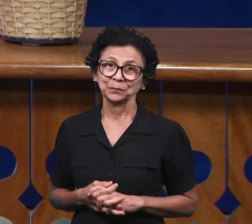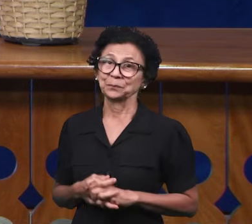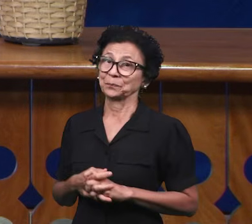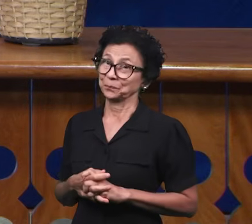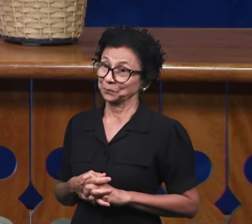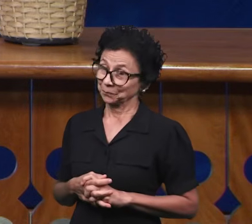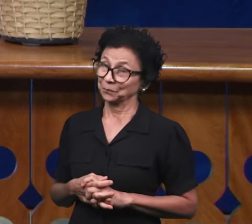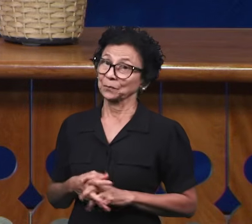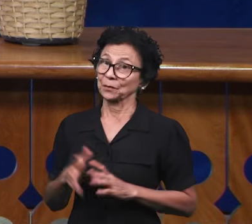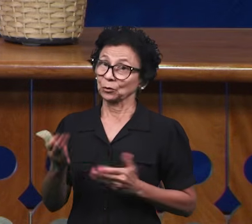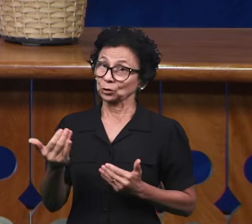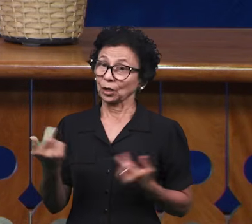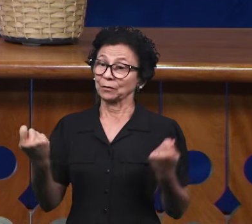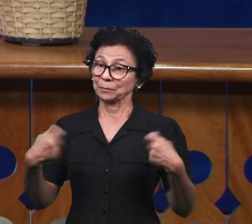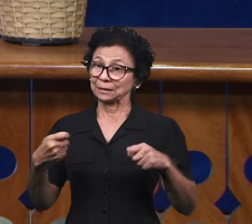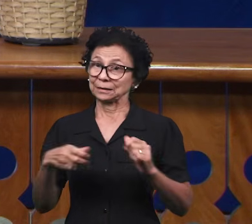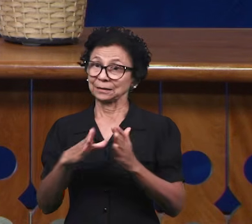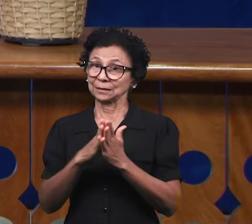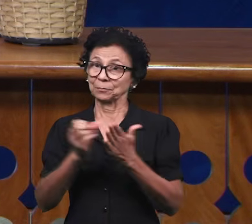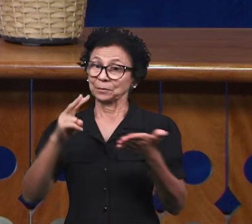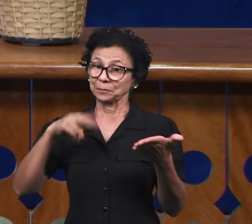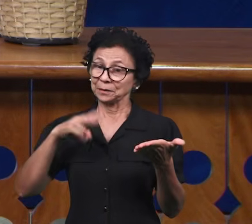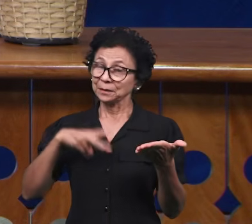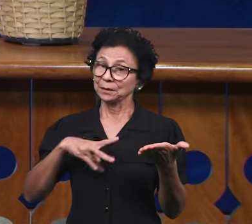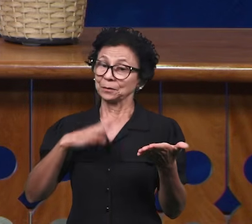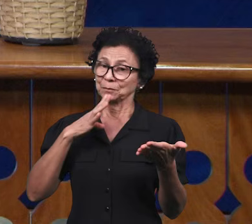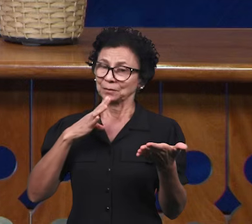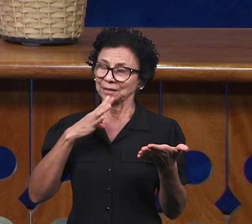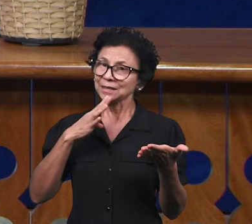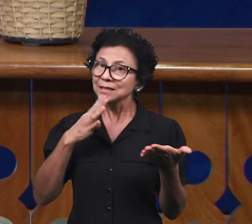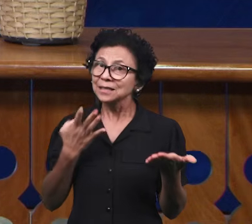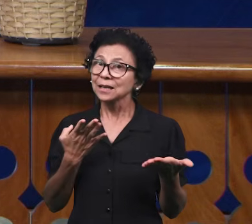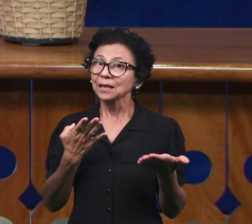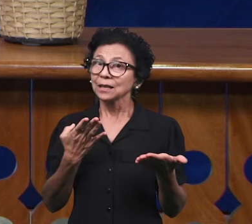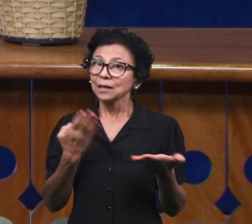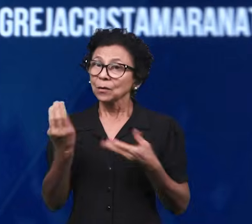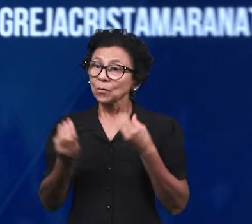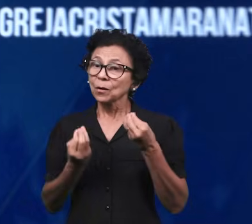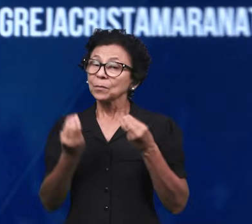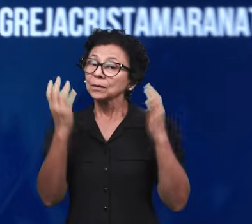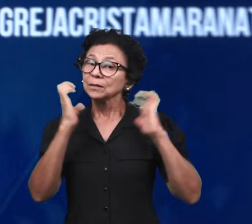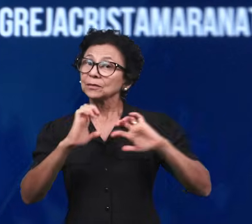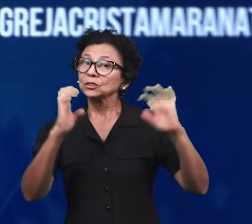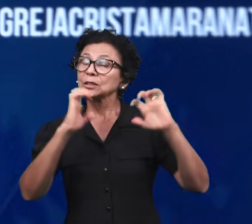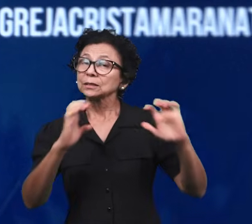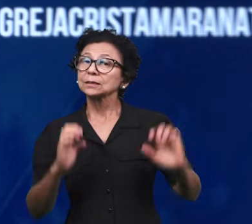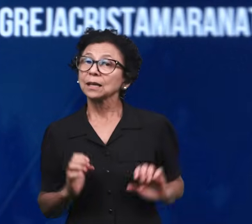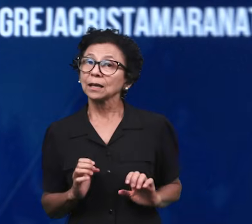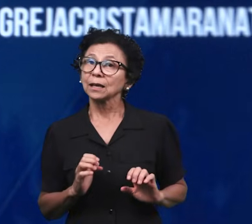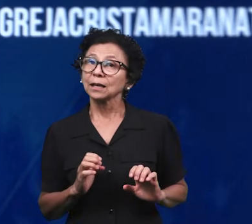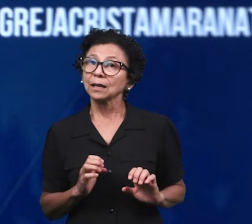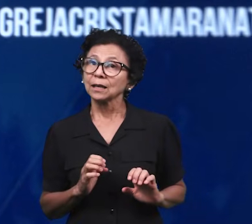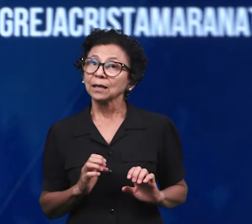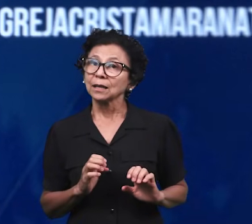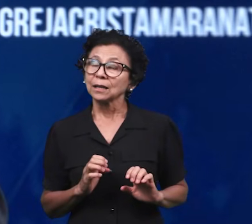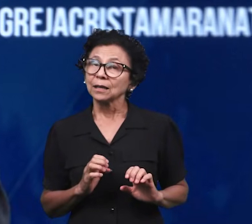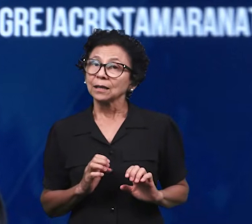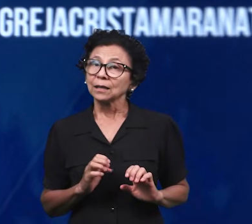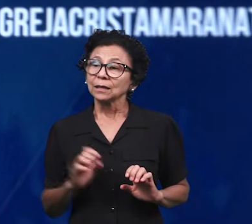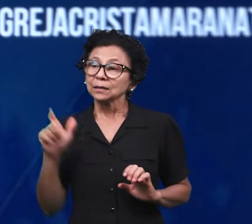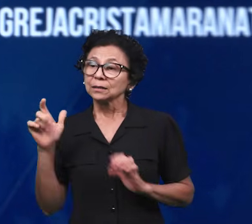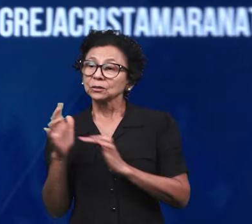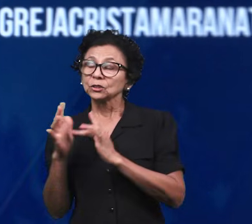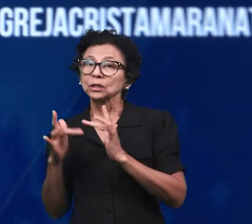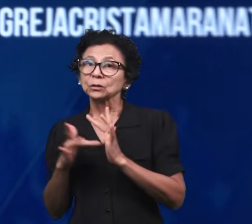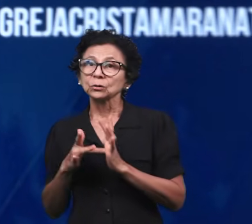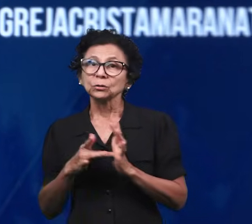obra tem que ler Bíblia, tem que conhecer a palavra. Porque você vai evangelizar, no momento que você for falar de Jesus para alguém, e alguém levantar